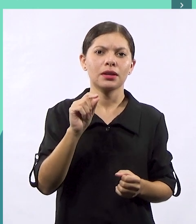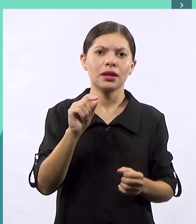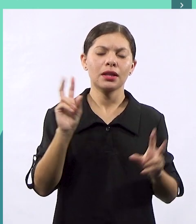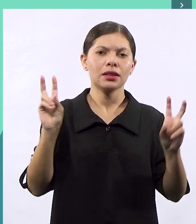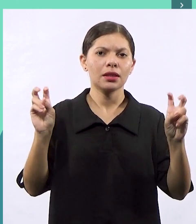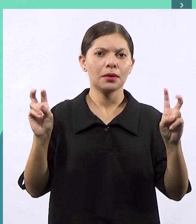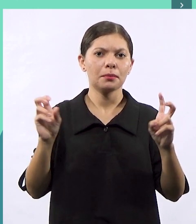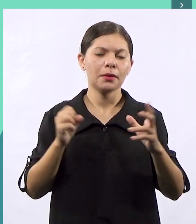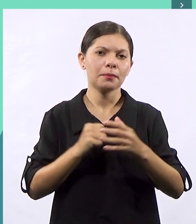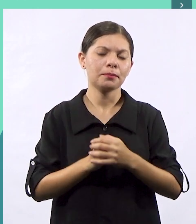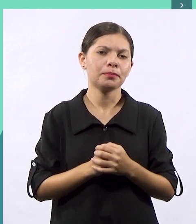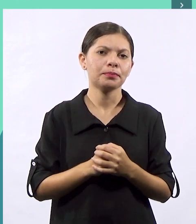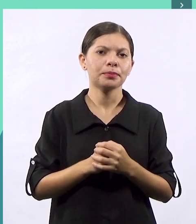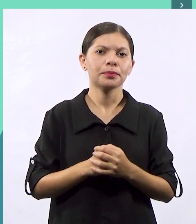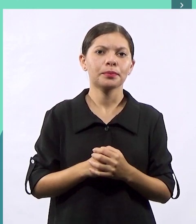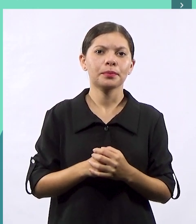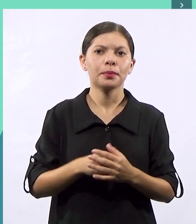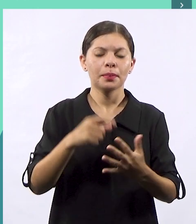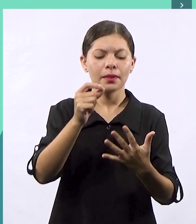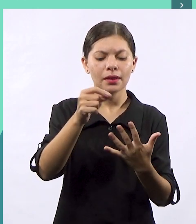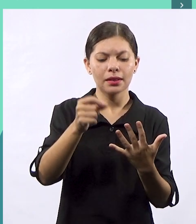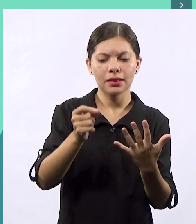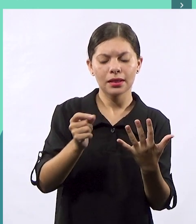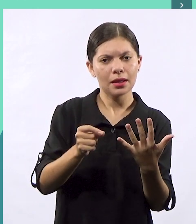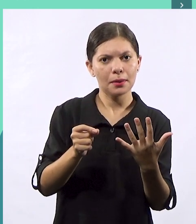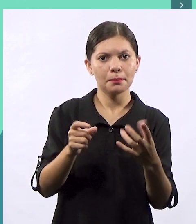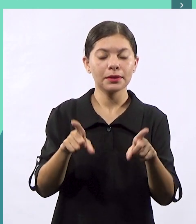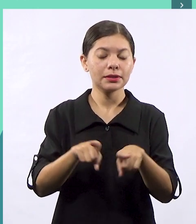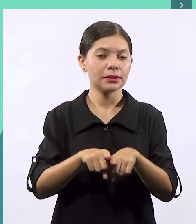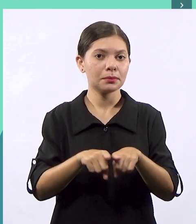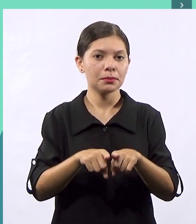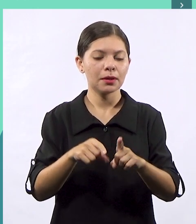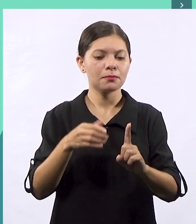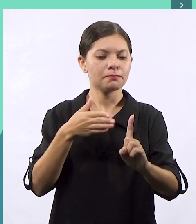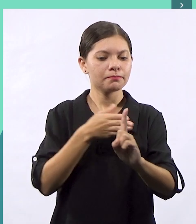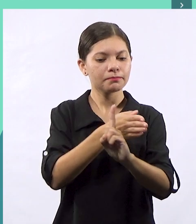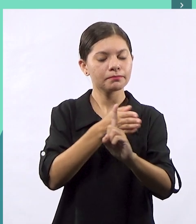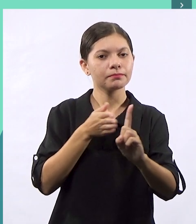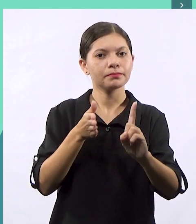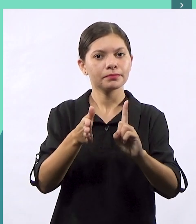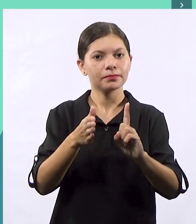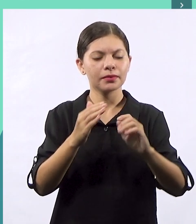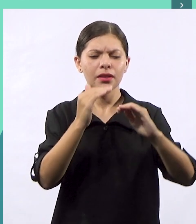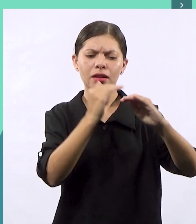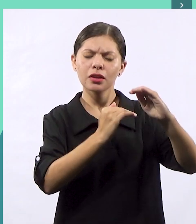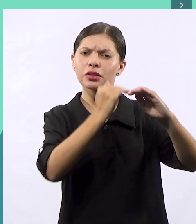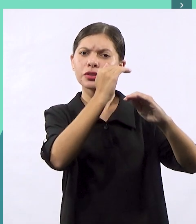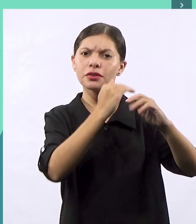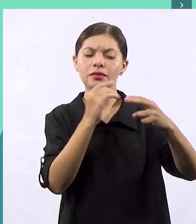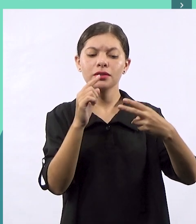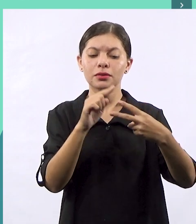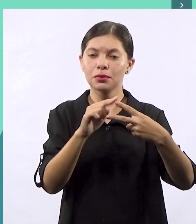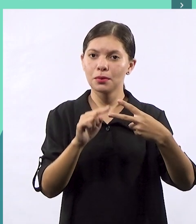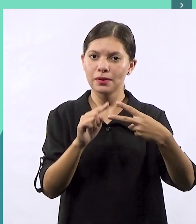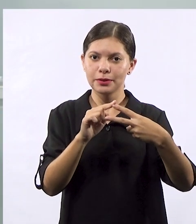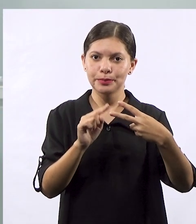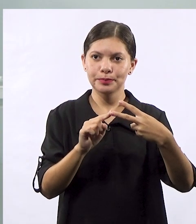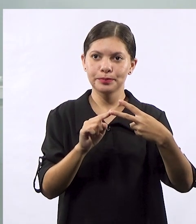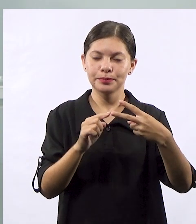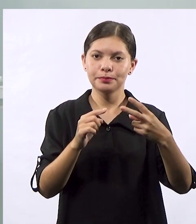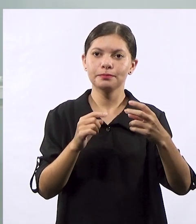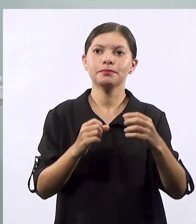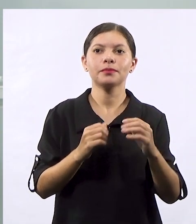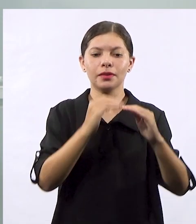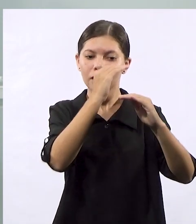etapas e ela define as modalidades. Então, os níveis, nós temos dois níveis. Percebam, a nossa